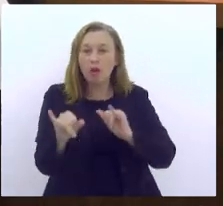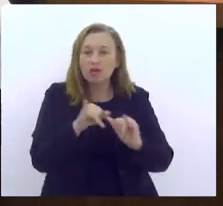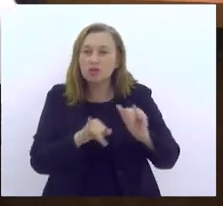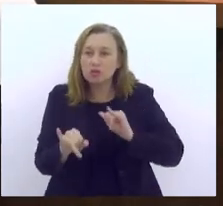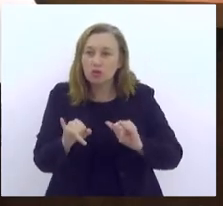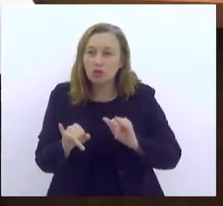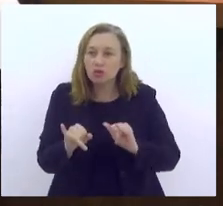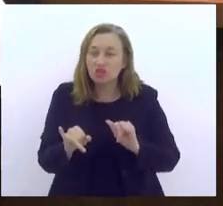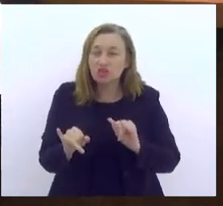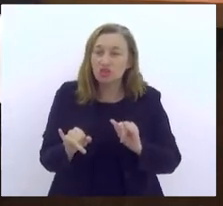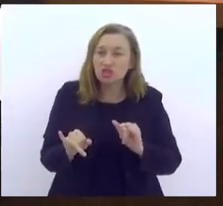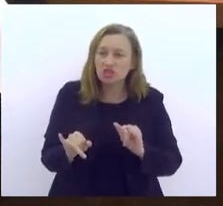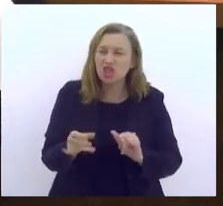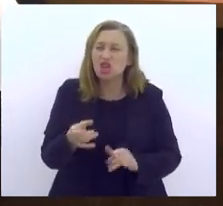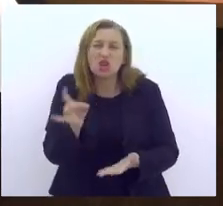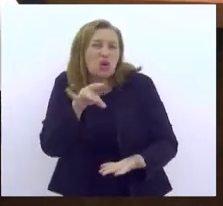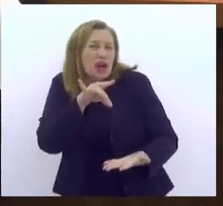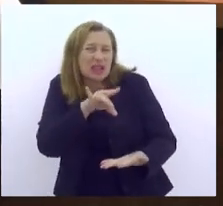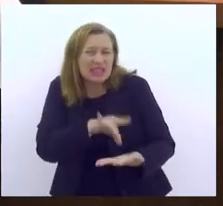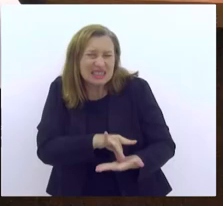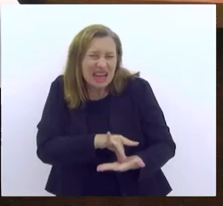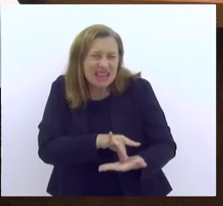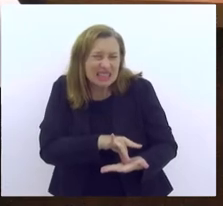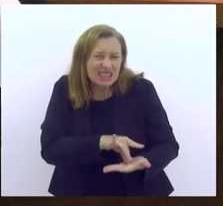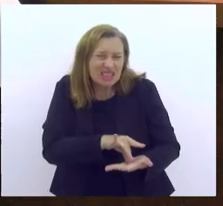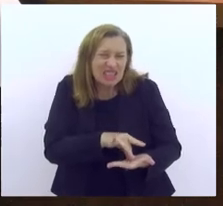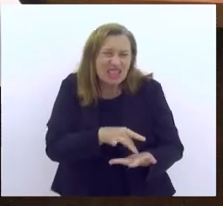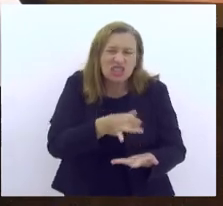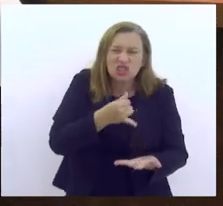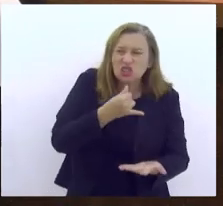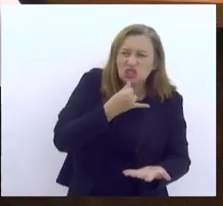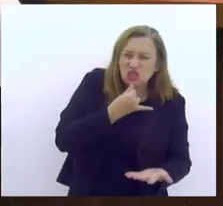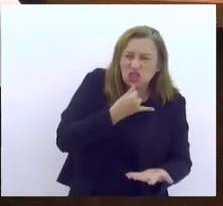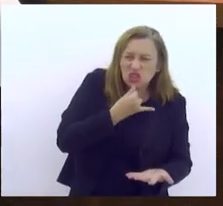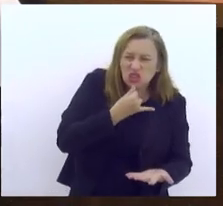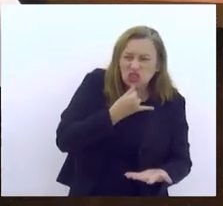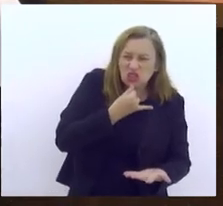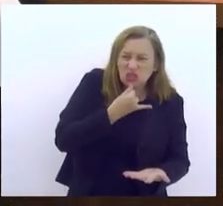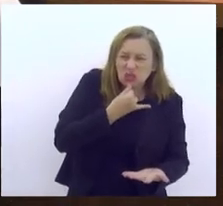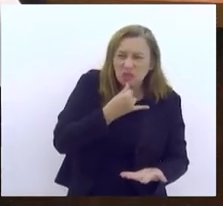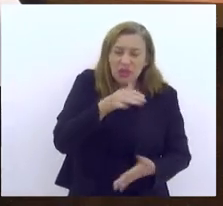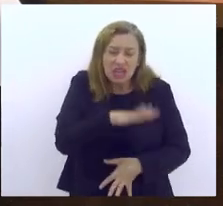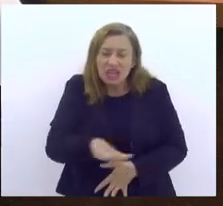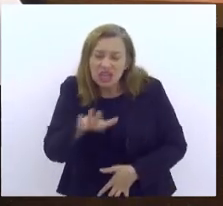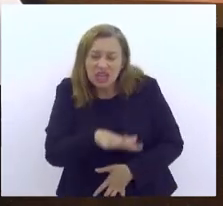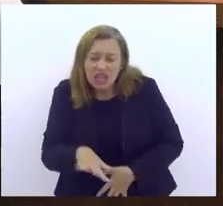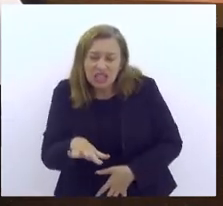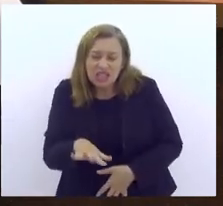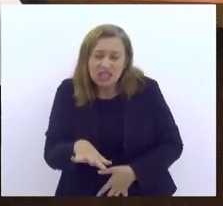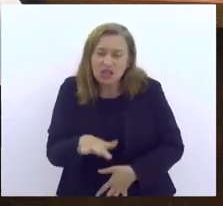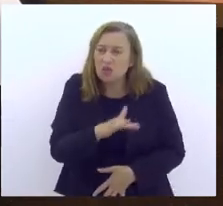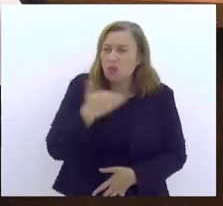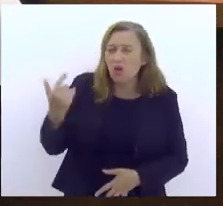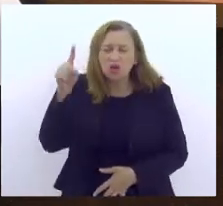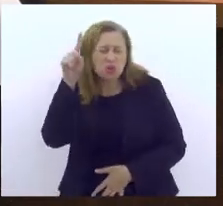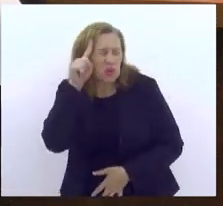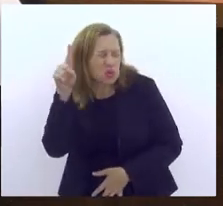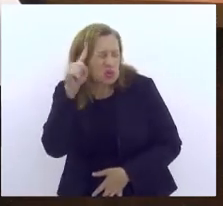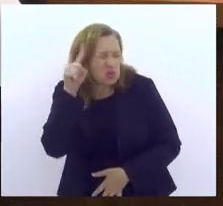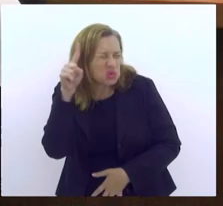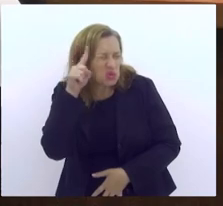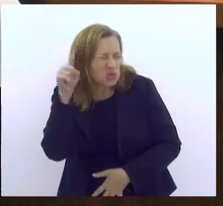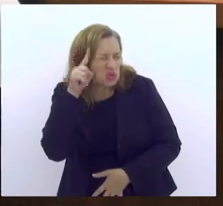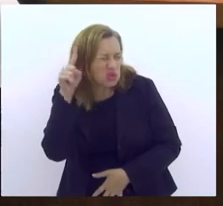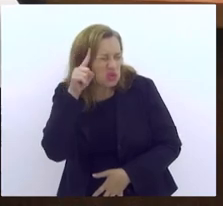dados frios de uma realidade terrível, de crianças que morrem todos os dias dentro das favelas e periferias,